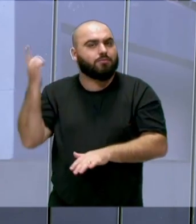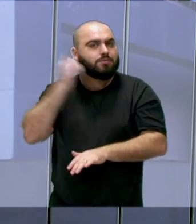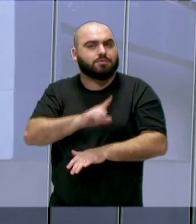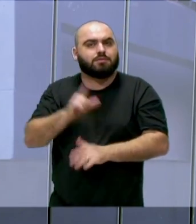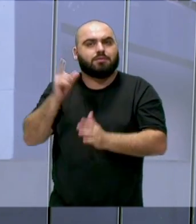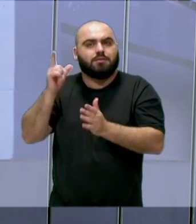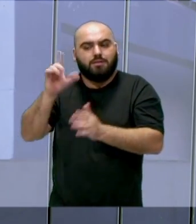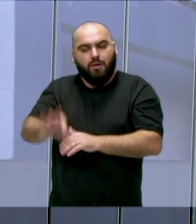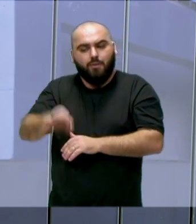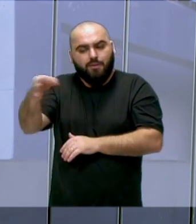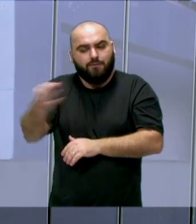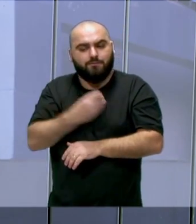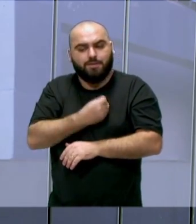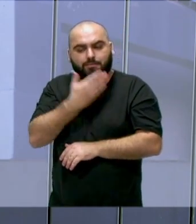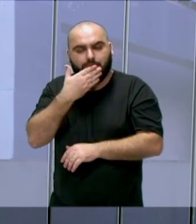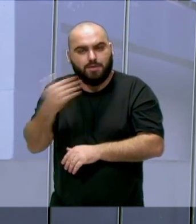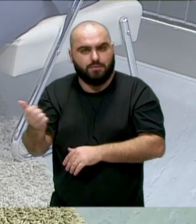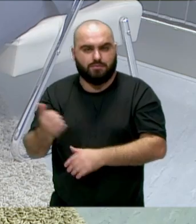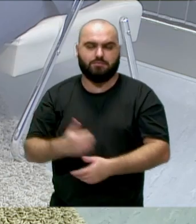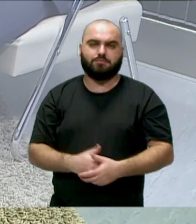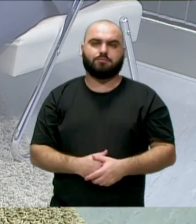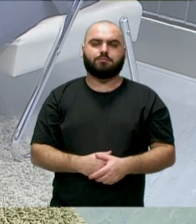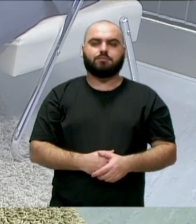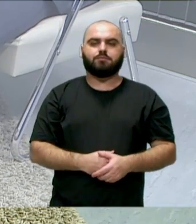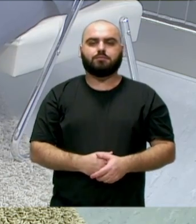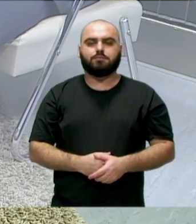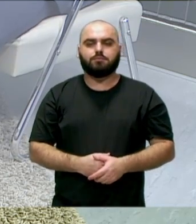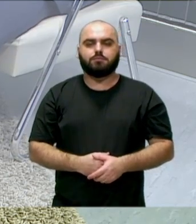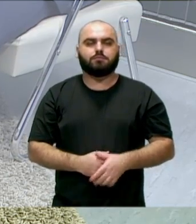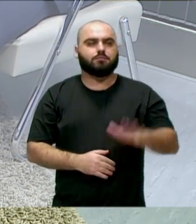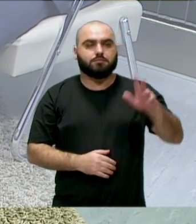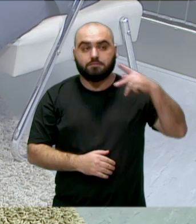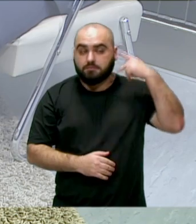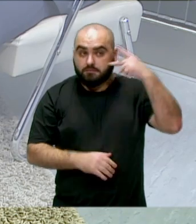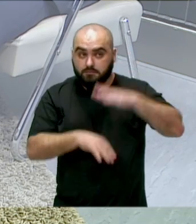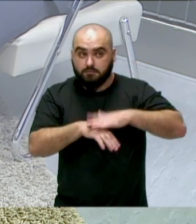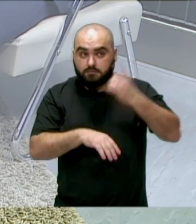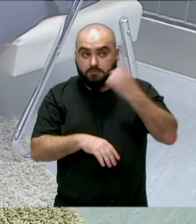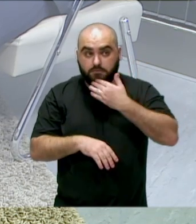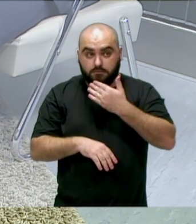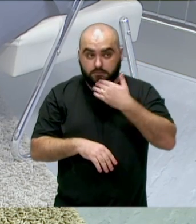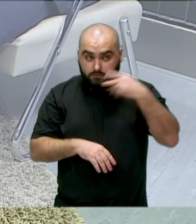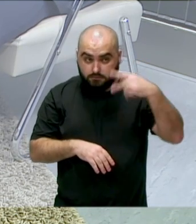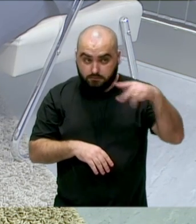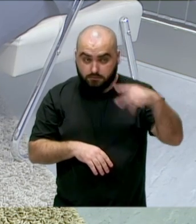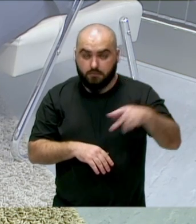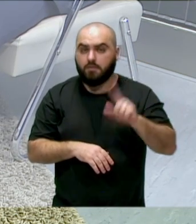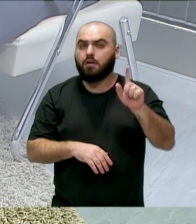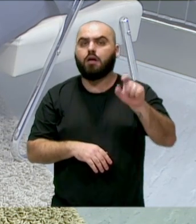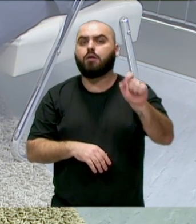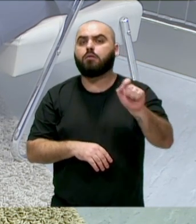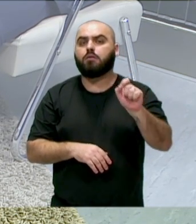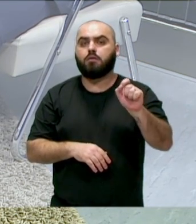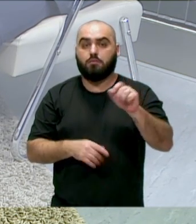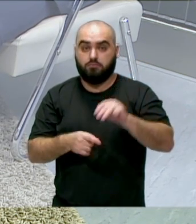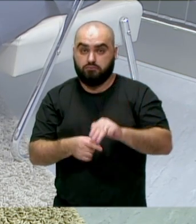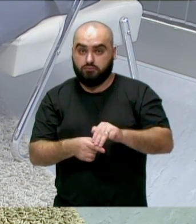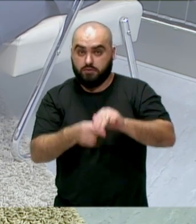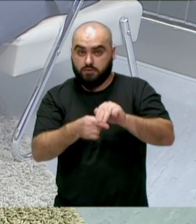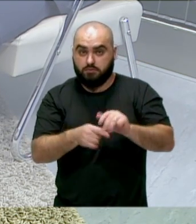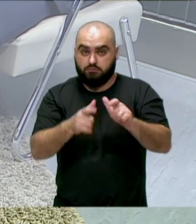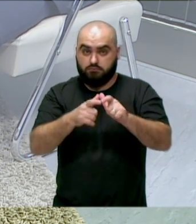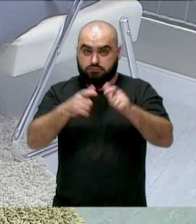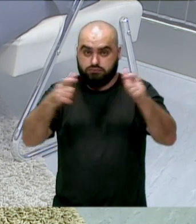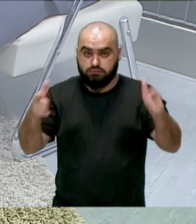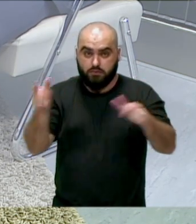mais de qualidade de vida para a nossa população. Vereador, uma outra indicação sua pede que o município amplie a